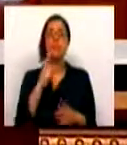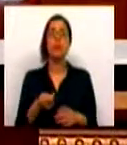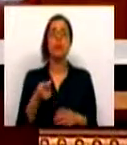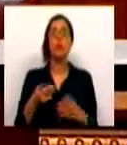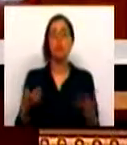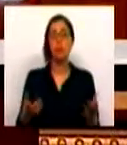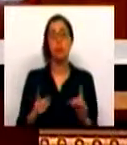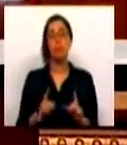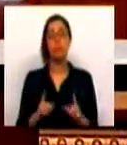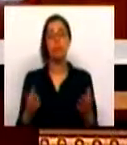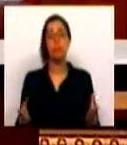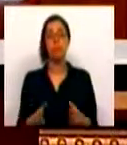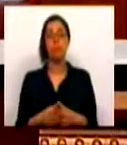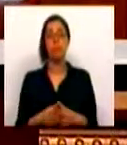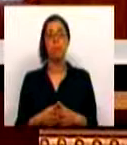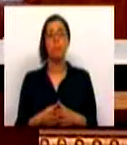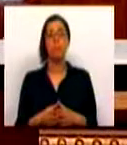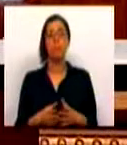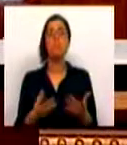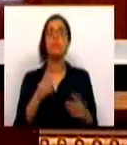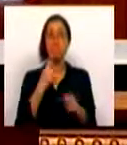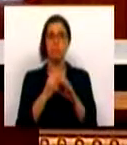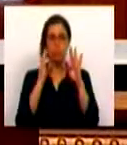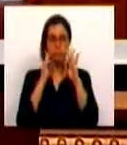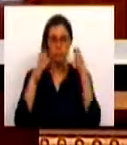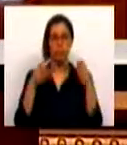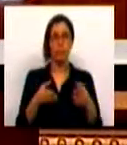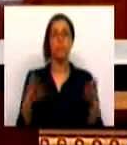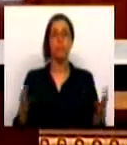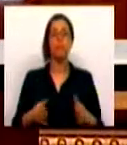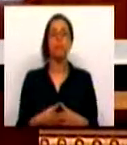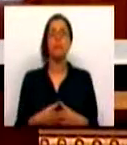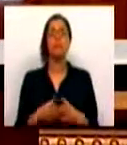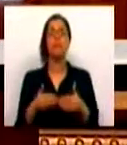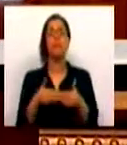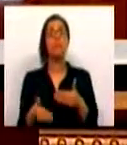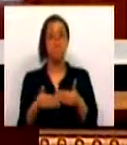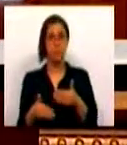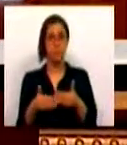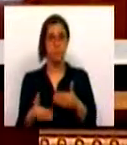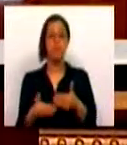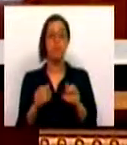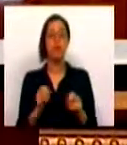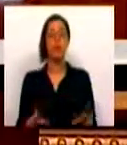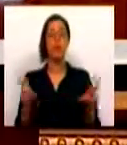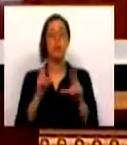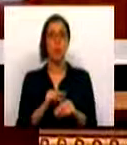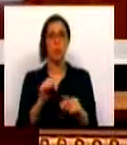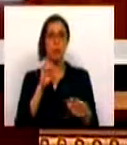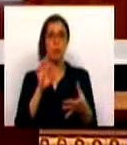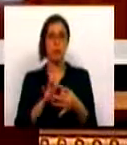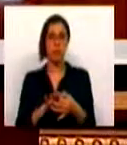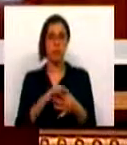crédito, pois justamente estamos a trabalhar nisso e o Sr. Deputado brevemente terá novidades sobre